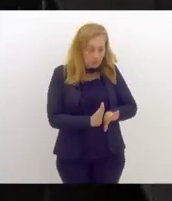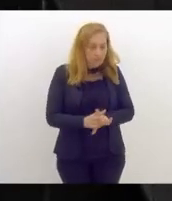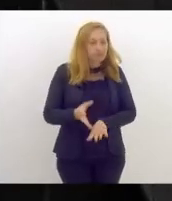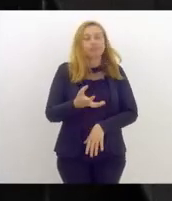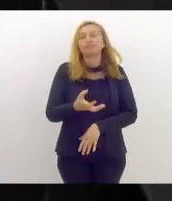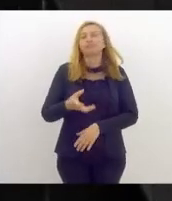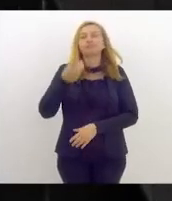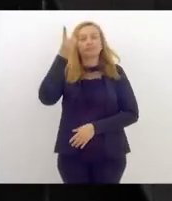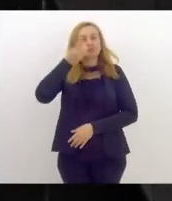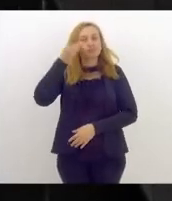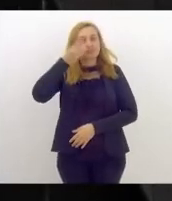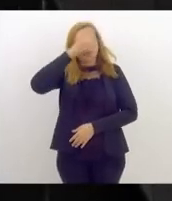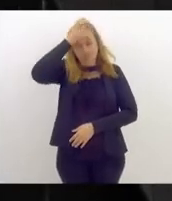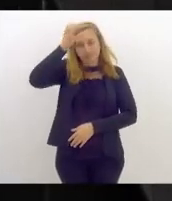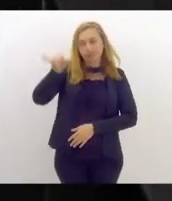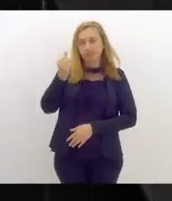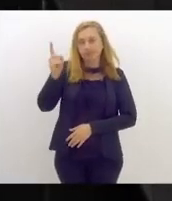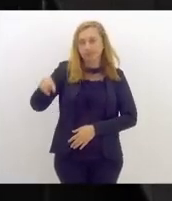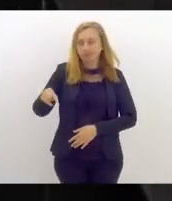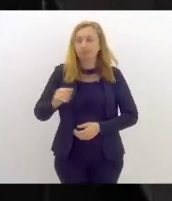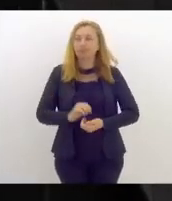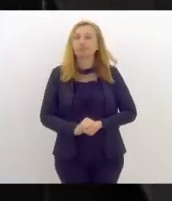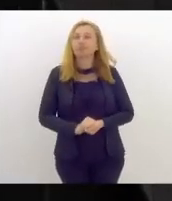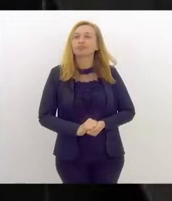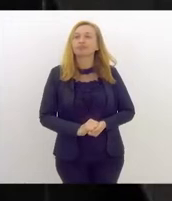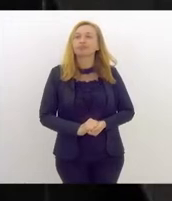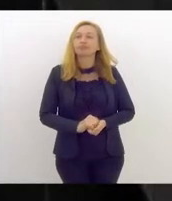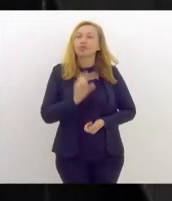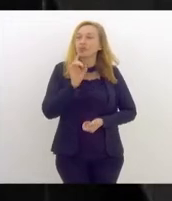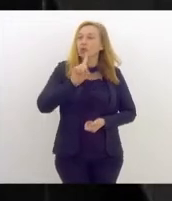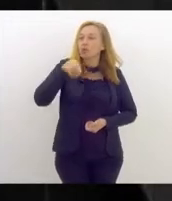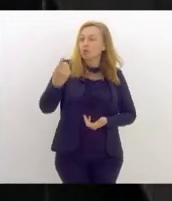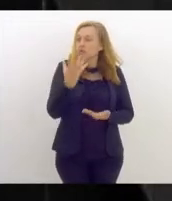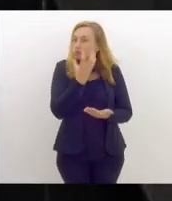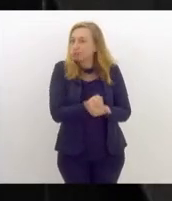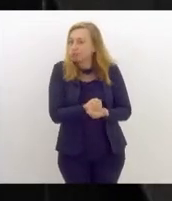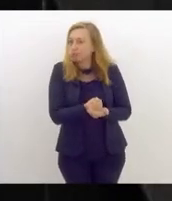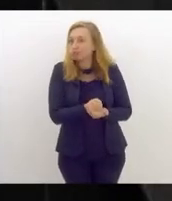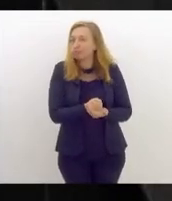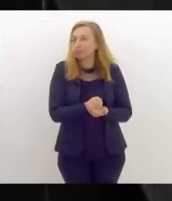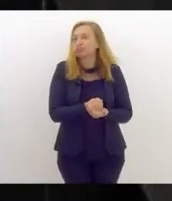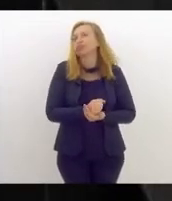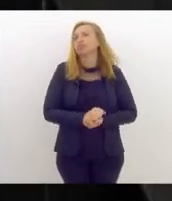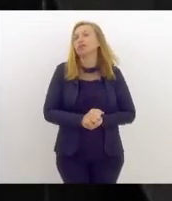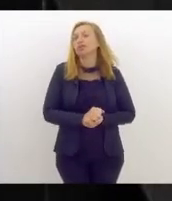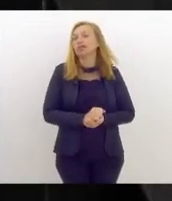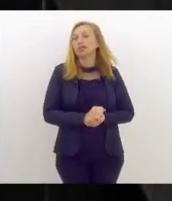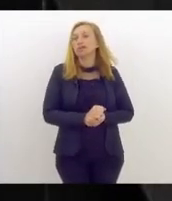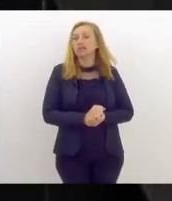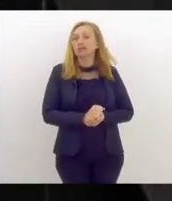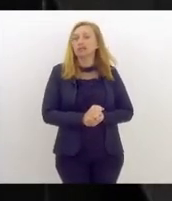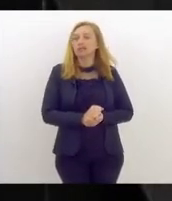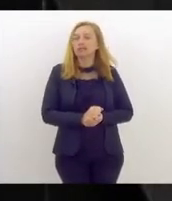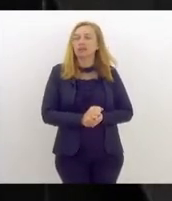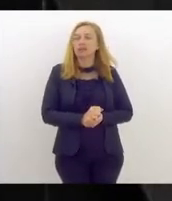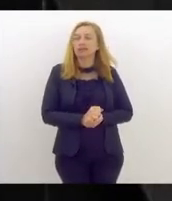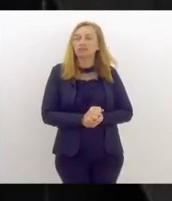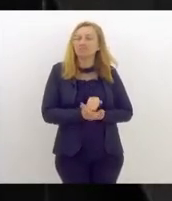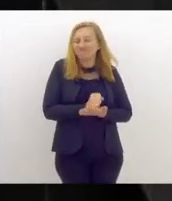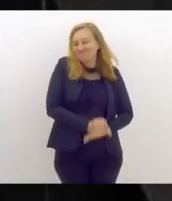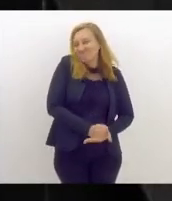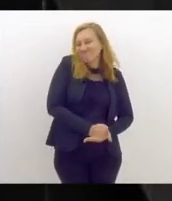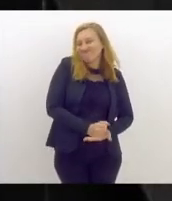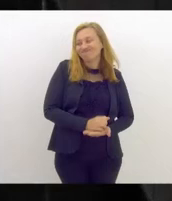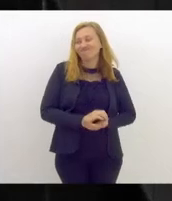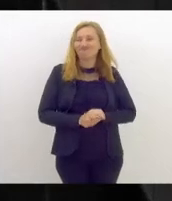deputada Tia Jô fazer deputado Luís Paulo Um Outro registro é um outro registro pesarroso